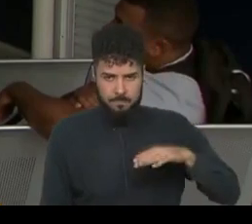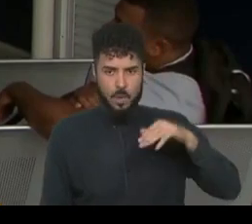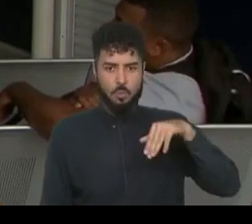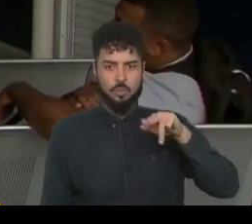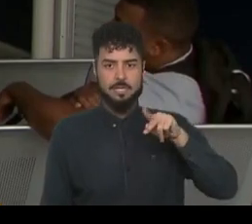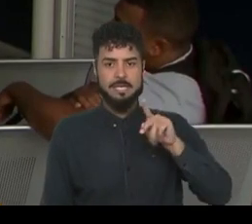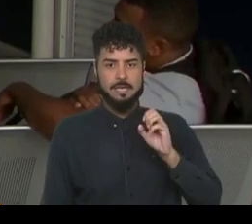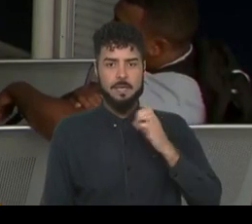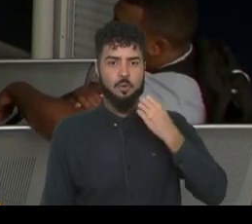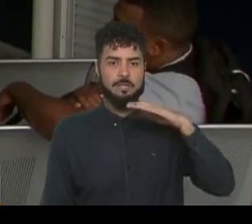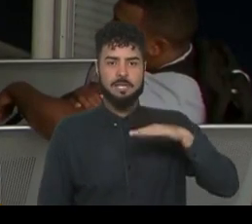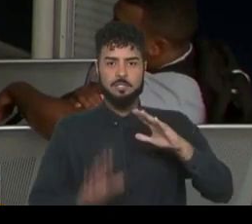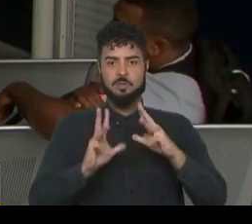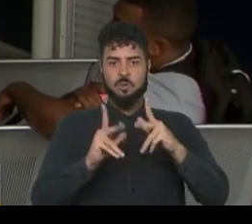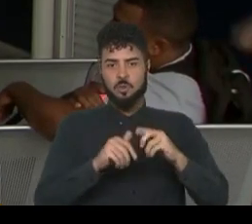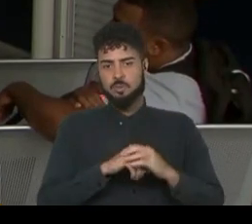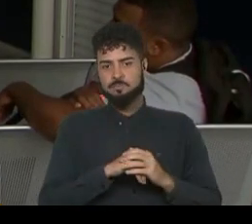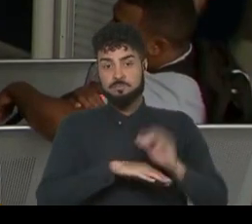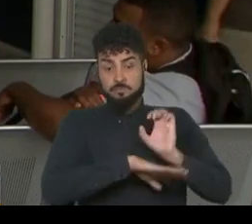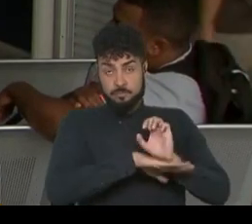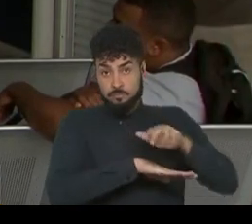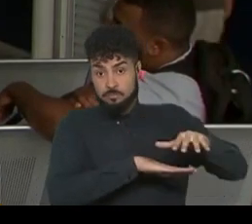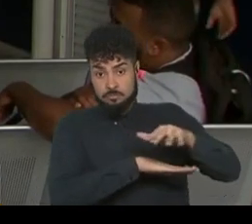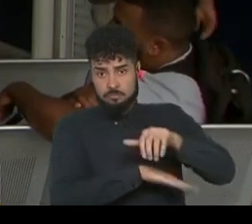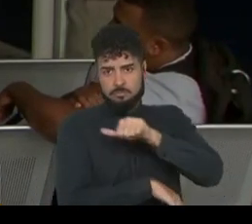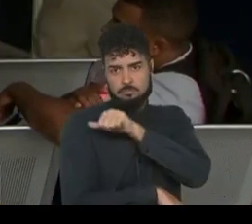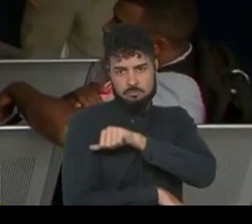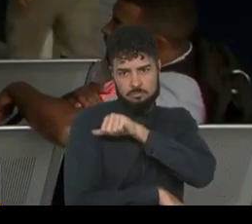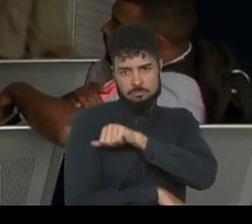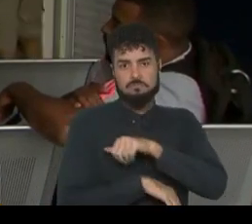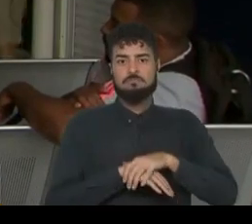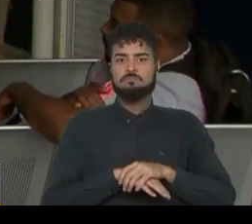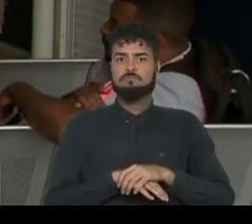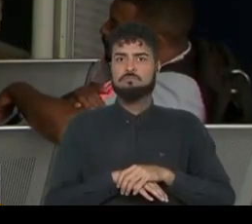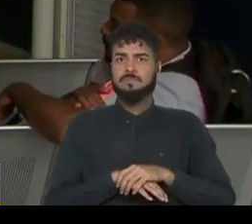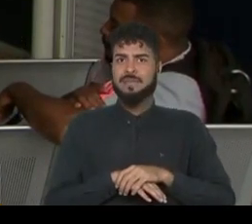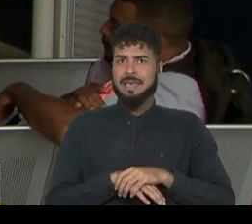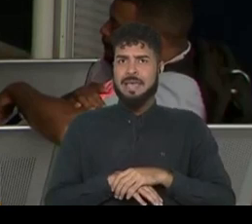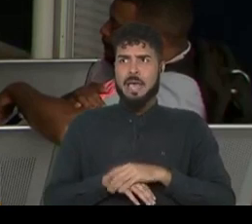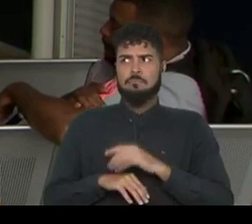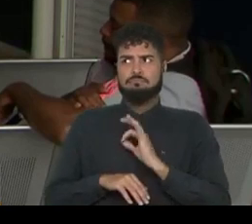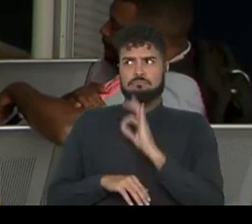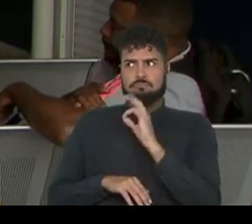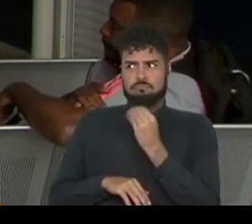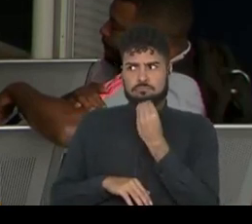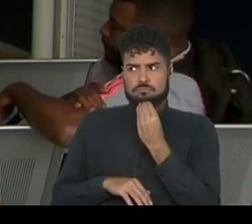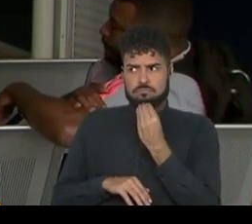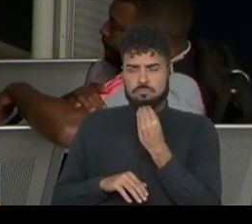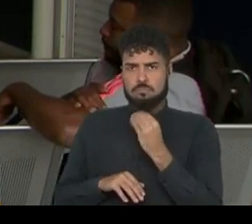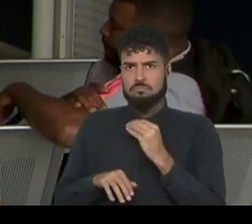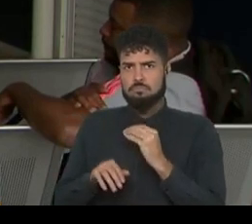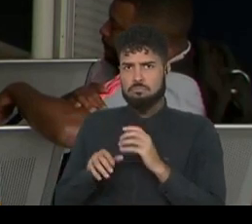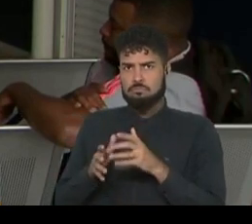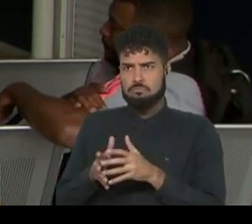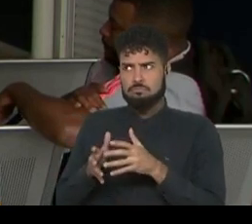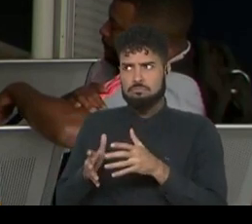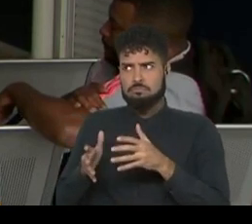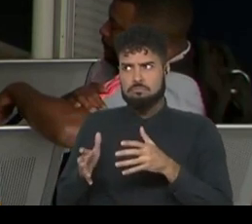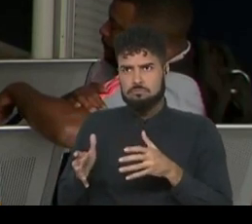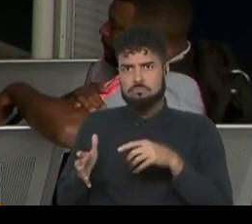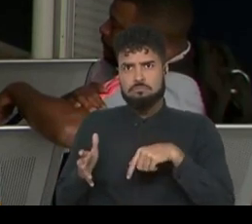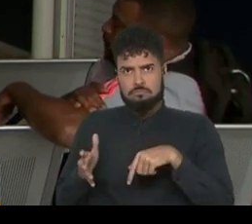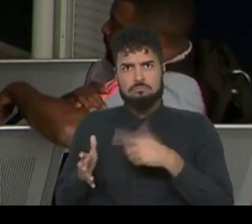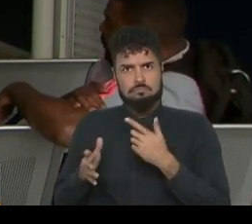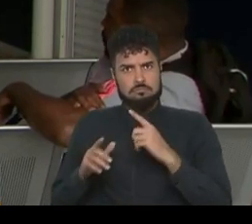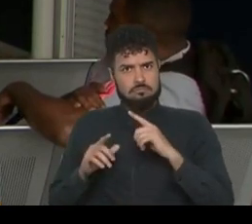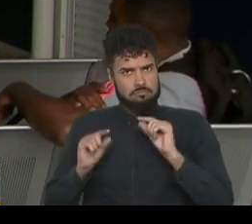Boa tarde a todos. No estado do Rio, a tendência de casos de Covid-19 também é de alta. Na última semana